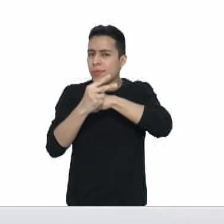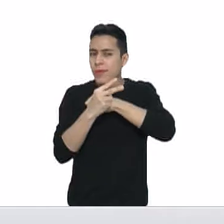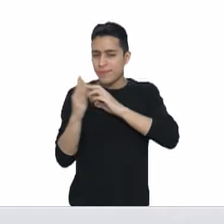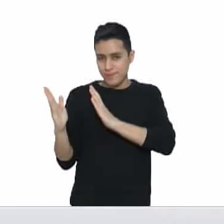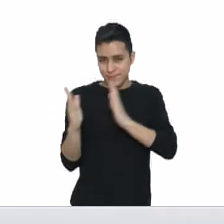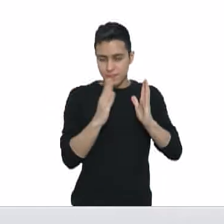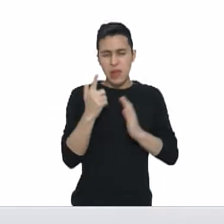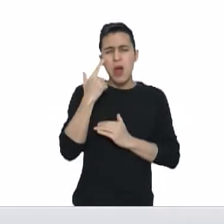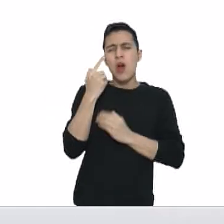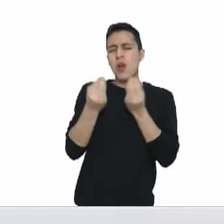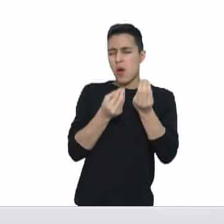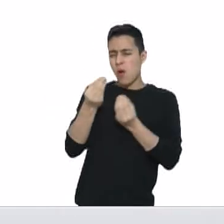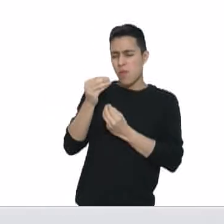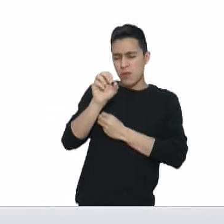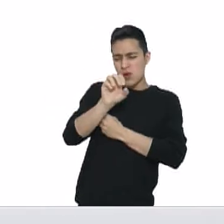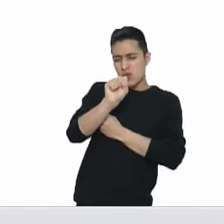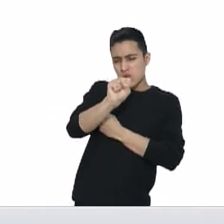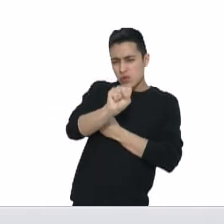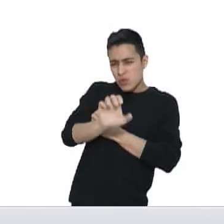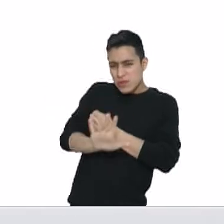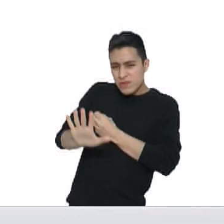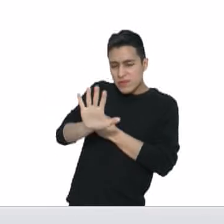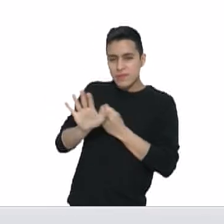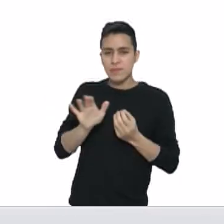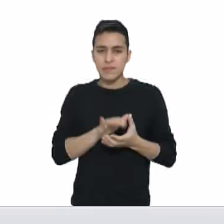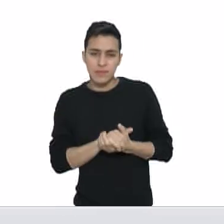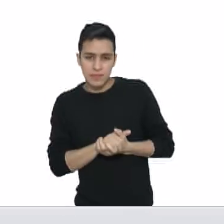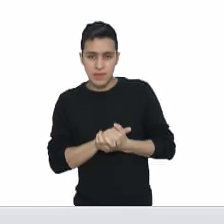Sudeste, só para você entender a tabela, eu vou ler a primeira linha, ó.